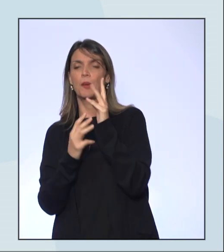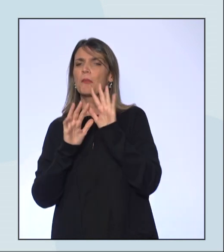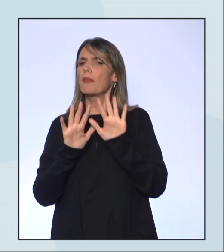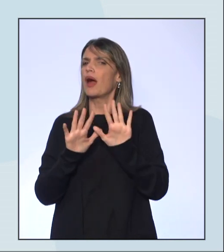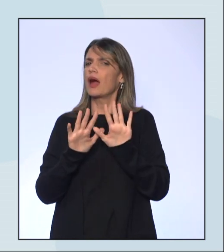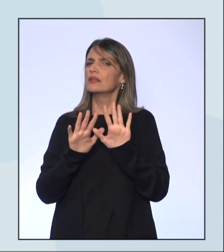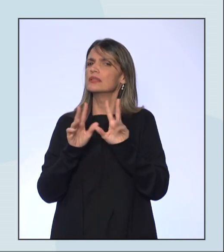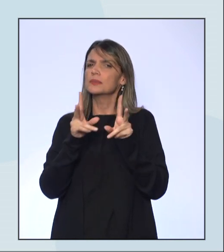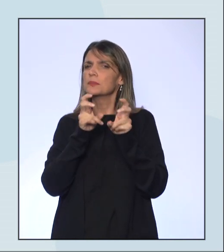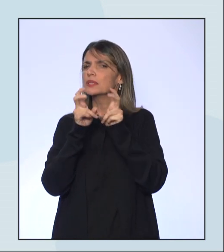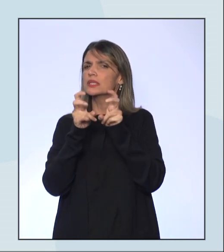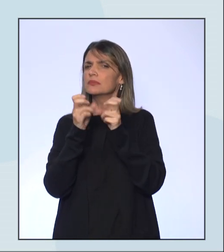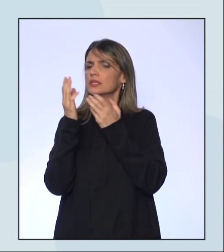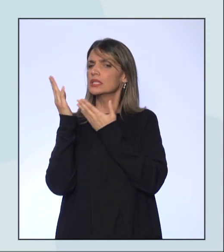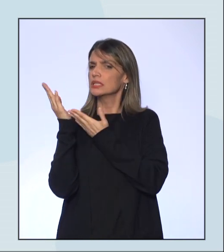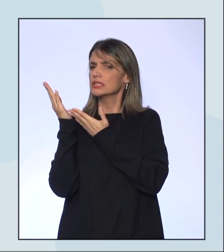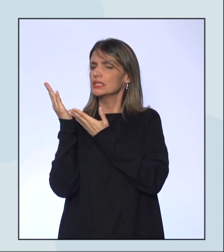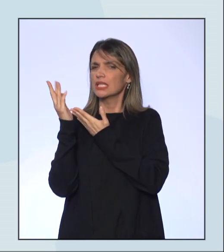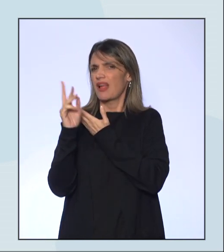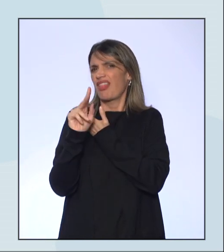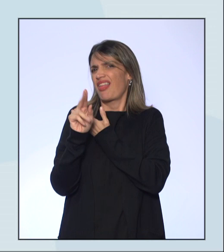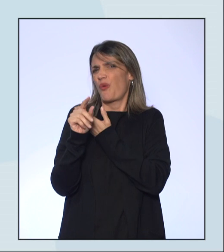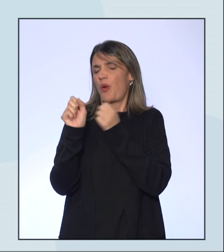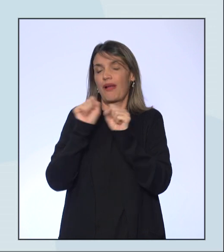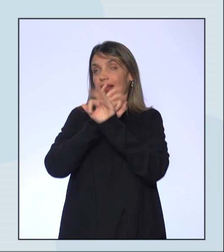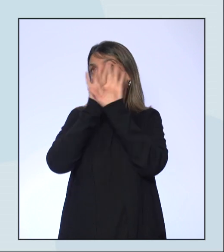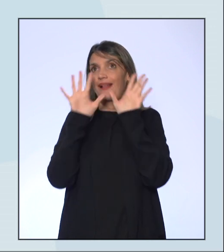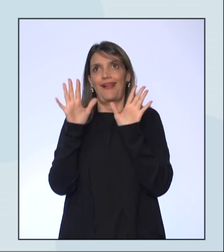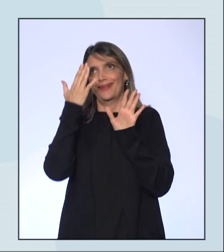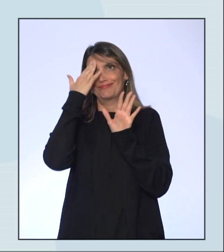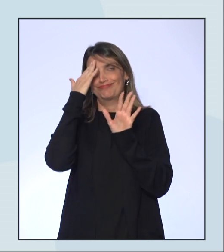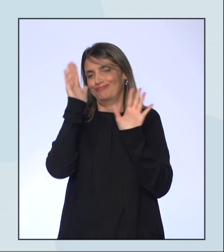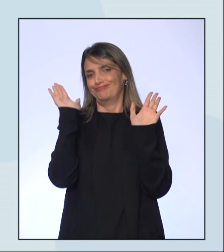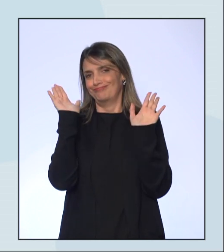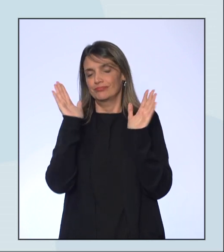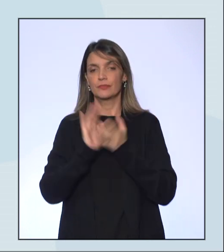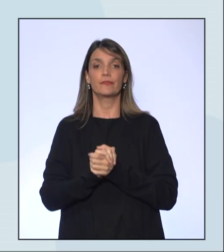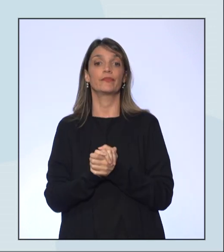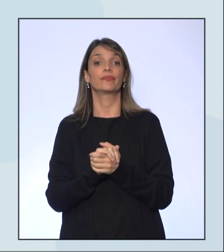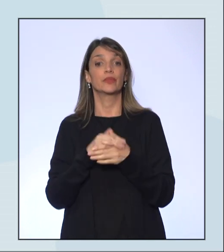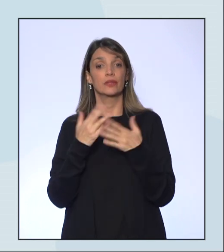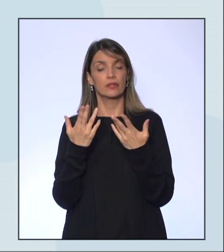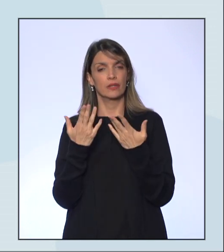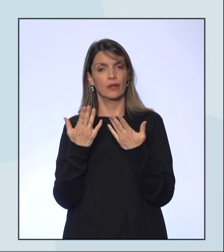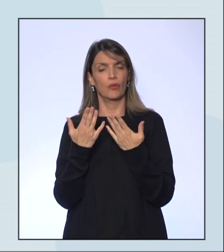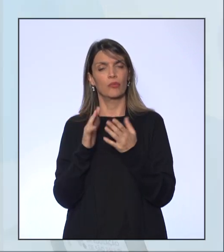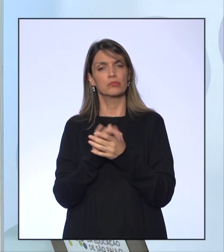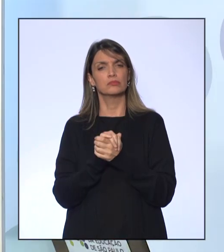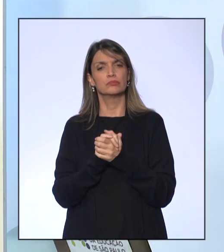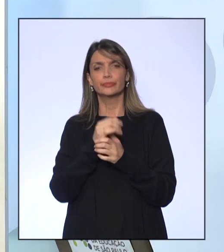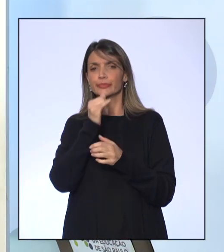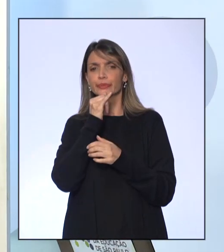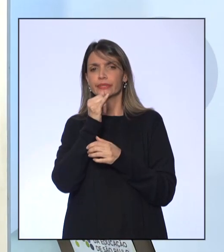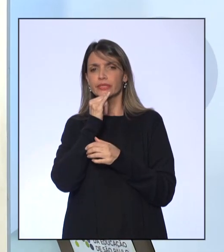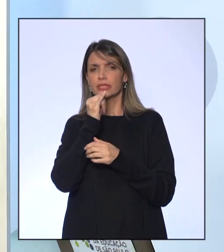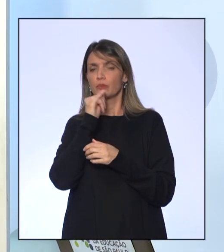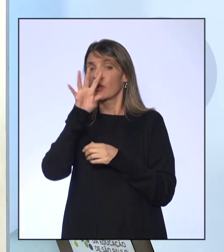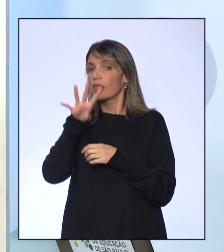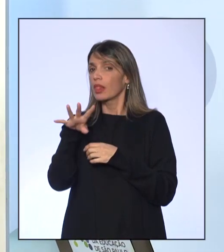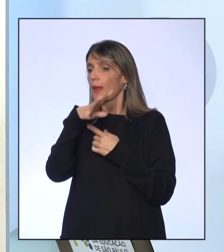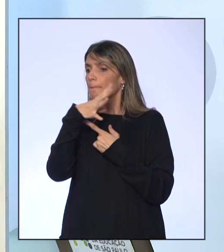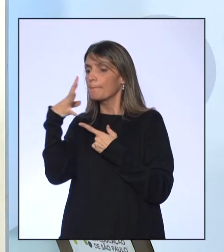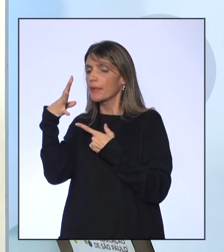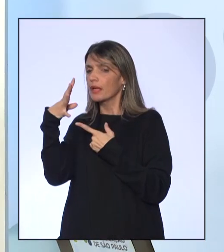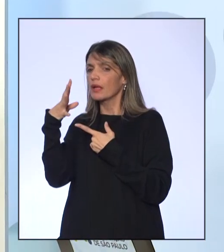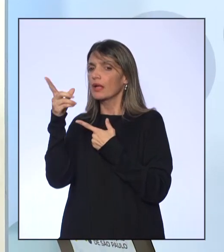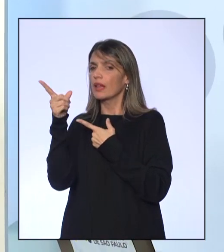só que se olhar só assim não fica muito claro então vem aqui comigo ó presta atenção no seguinte baseada naquela tabela